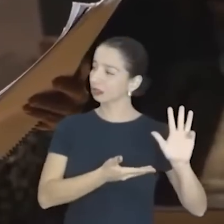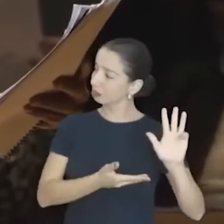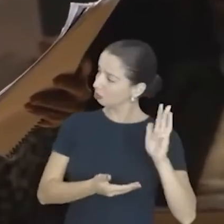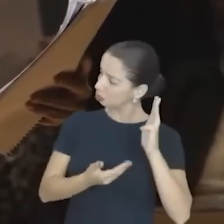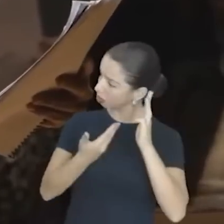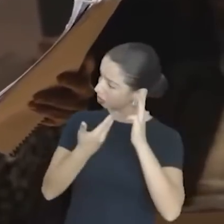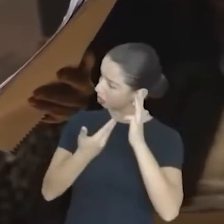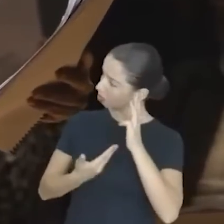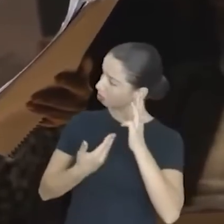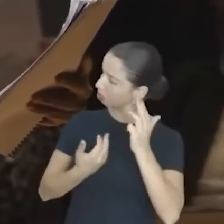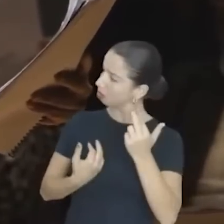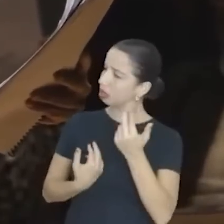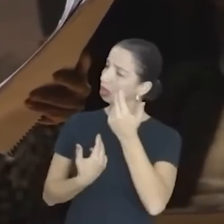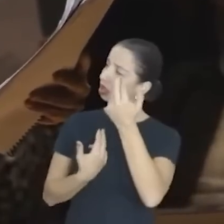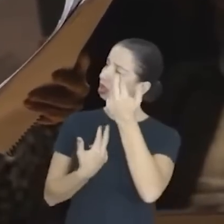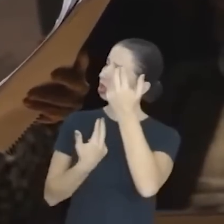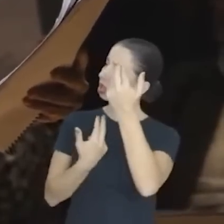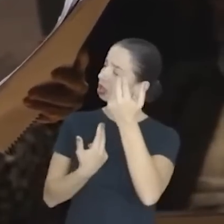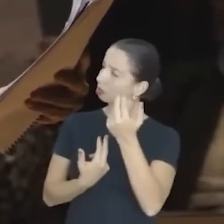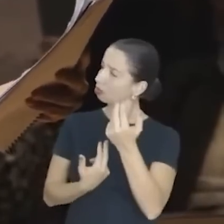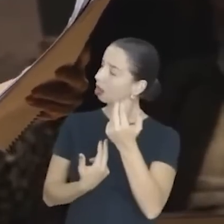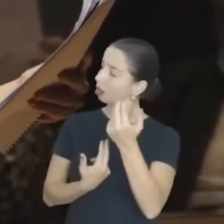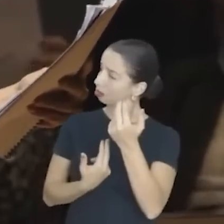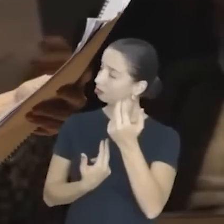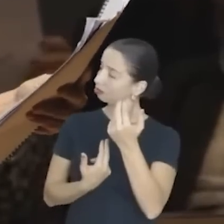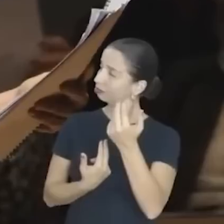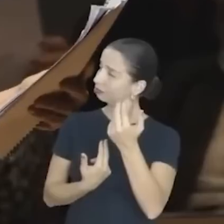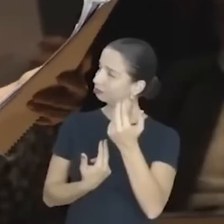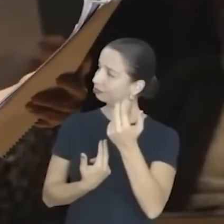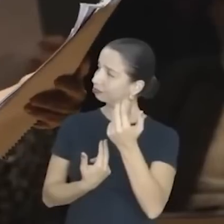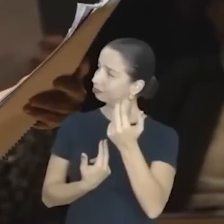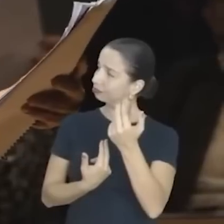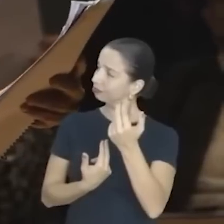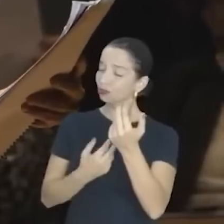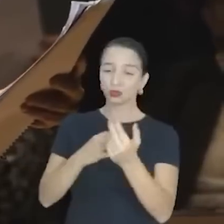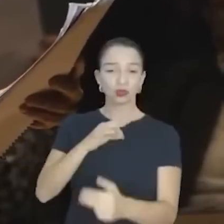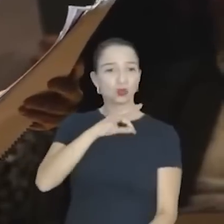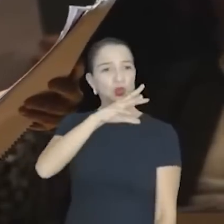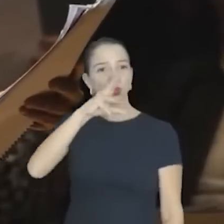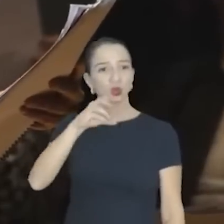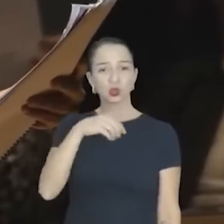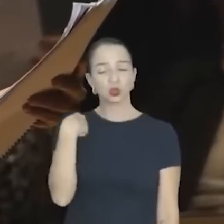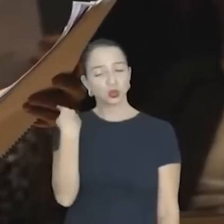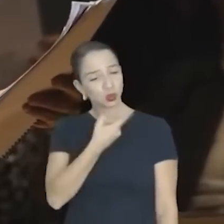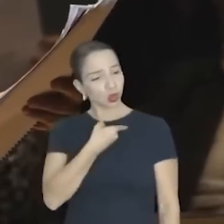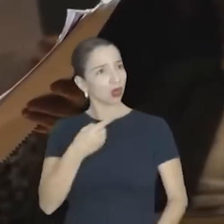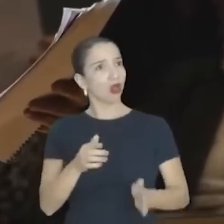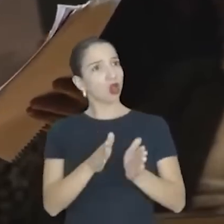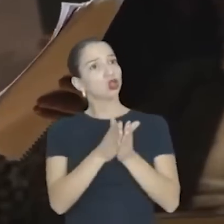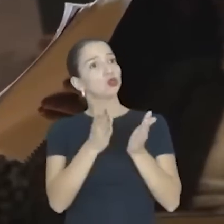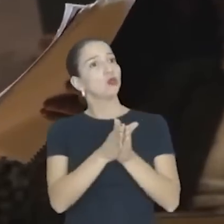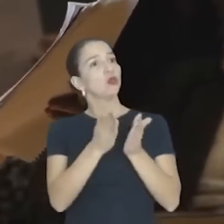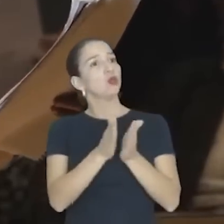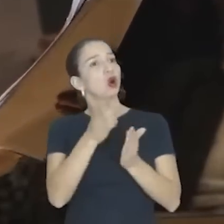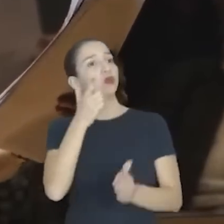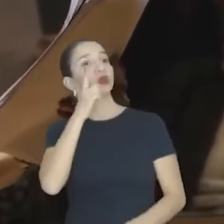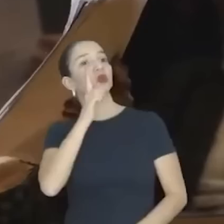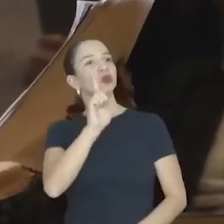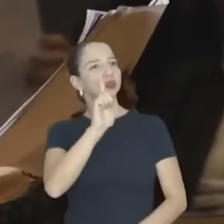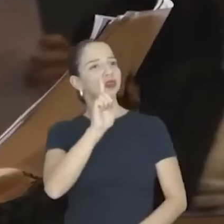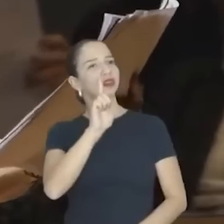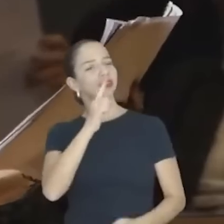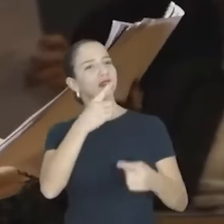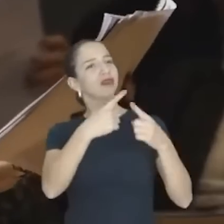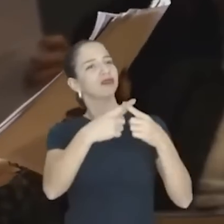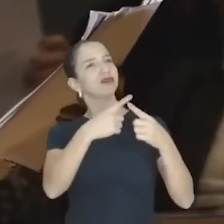Porque tudo que pobre tem é graças a homens como ele. Não importa o que seus